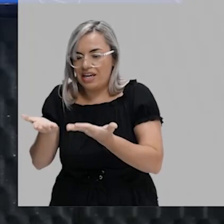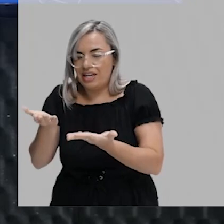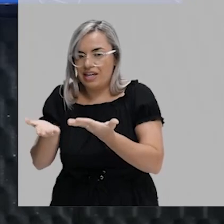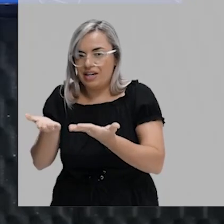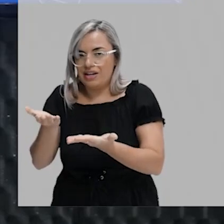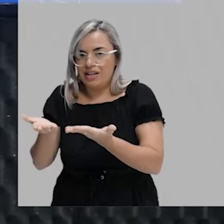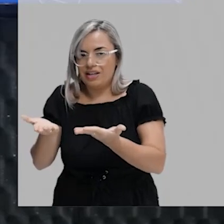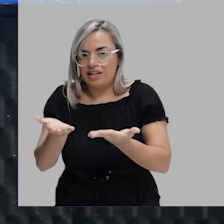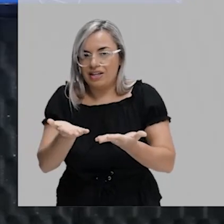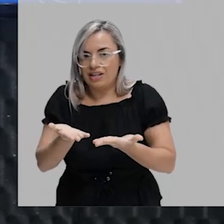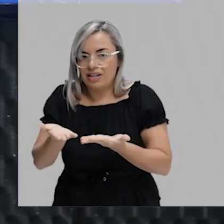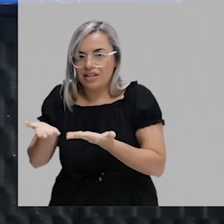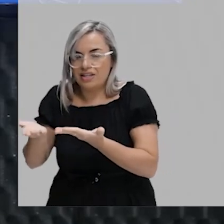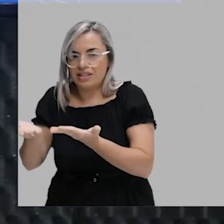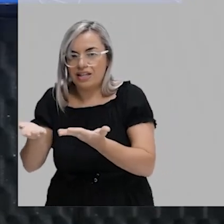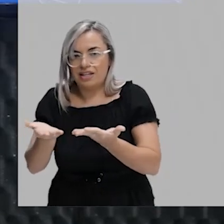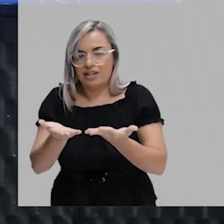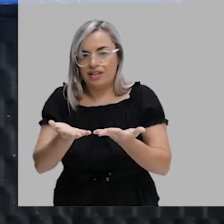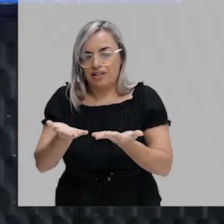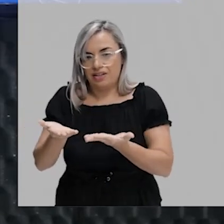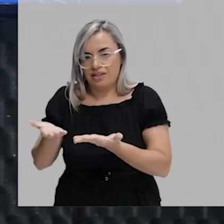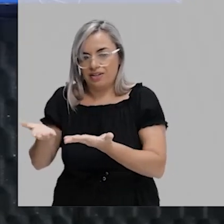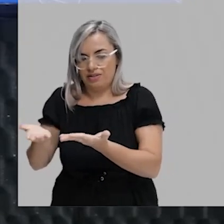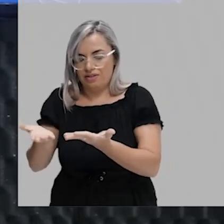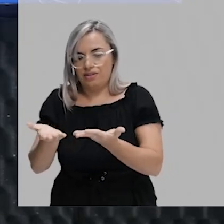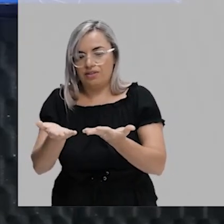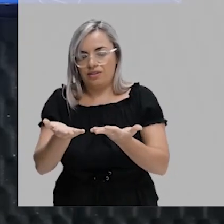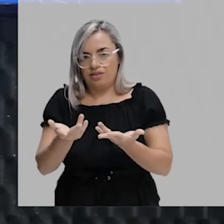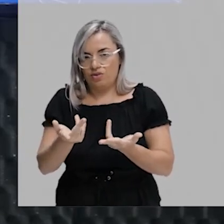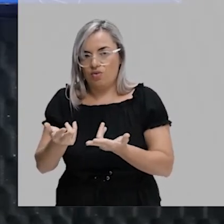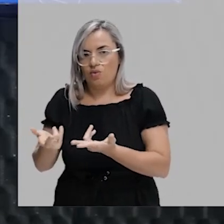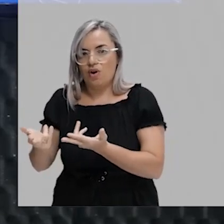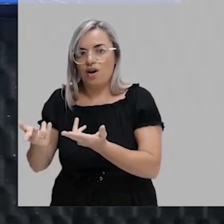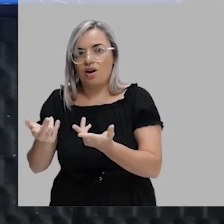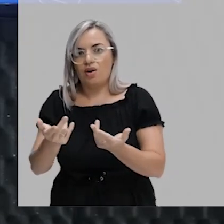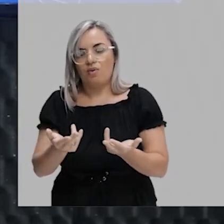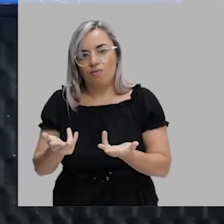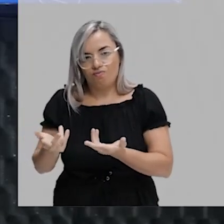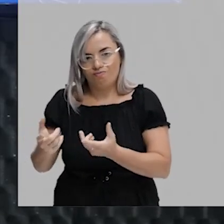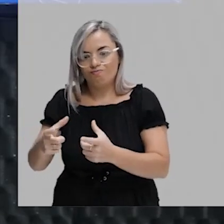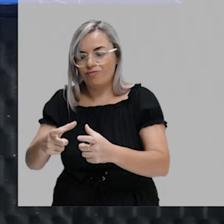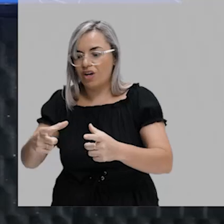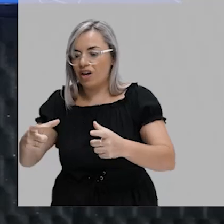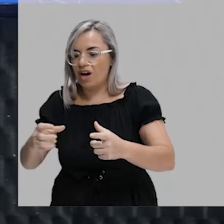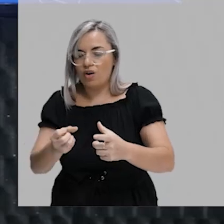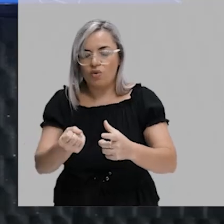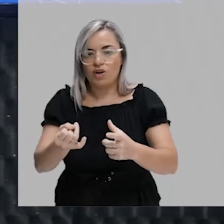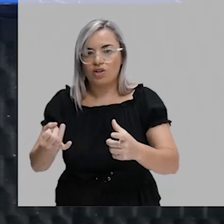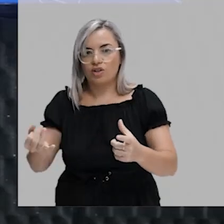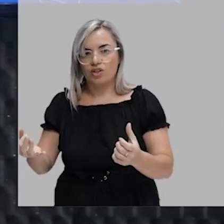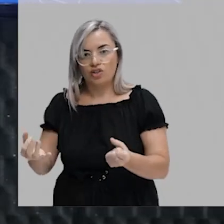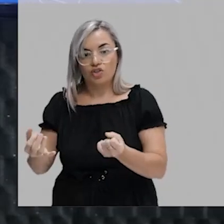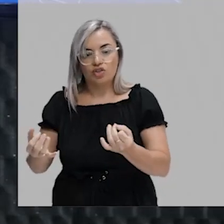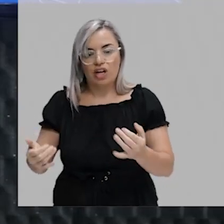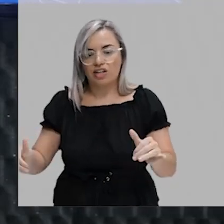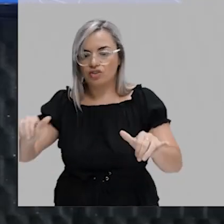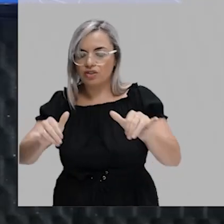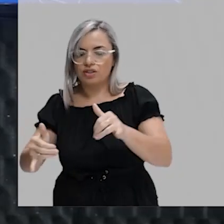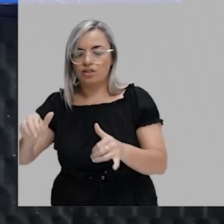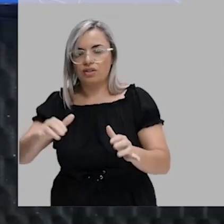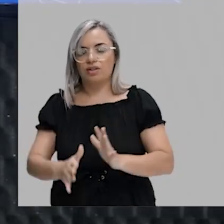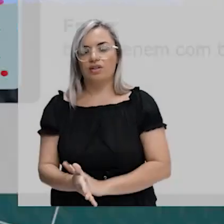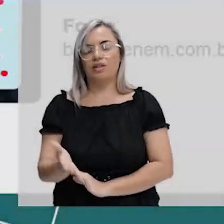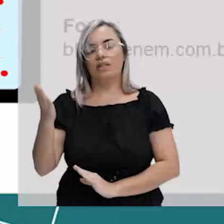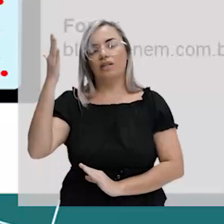dizer igual, ou seja, ficarão com uma mesma concentração química. Então, se você entender isso aqui, você vai entender,